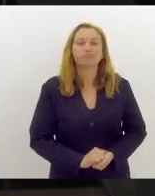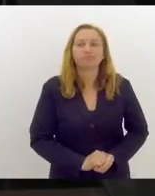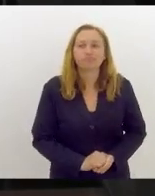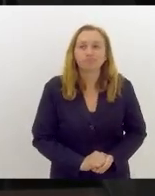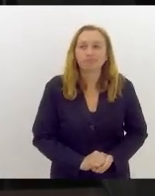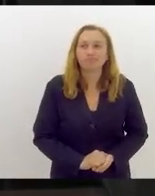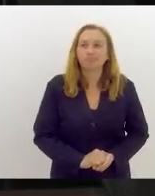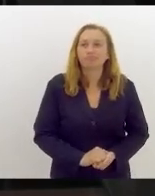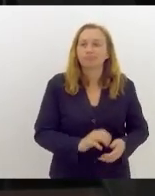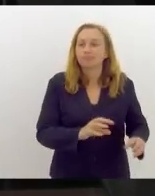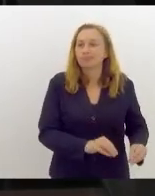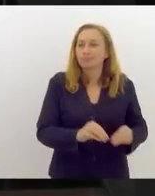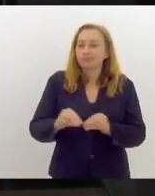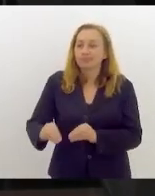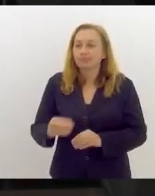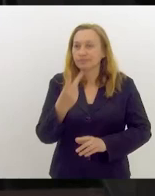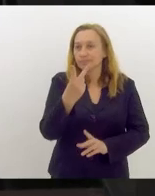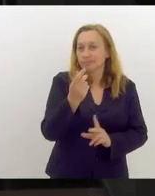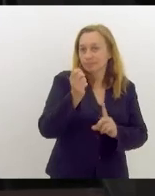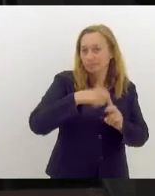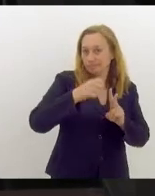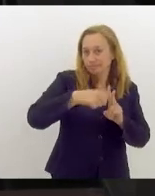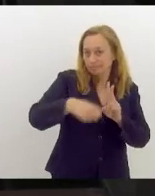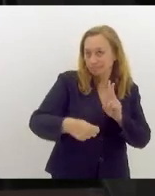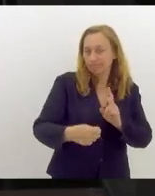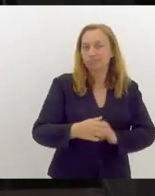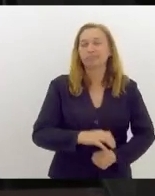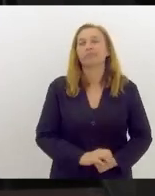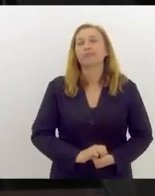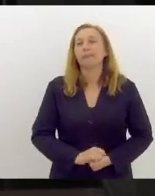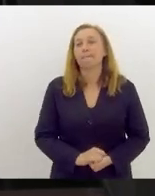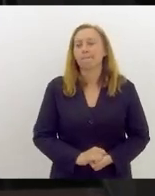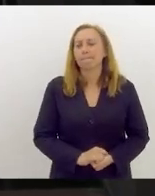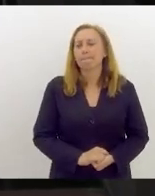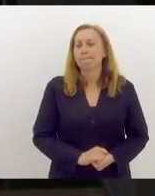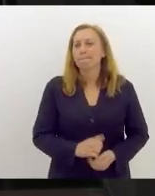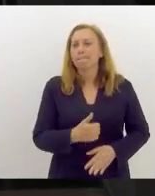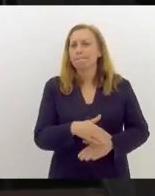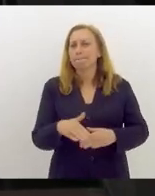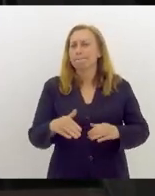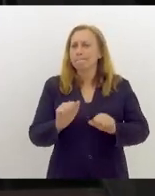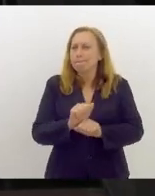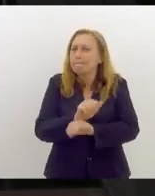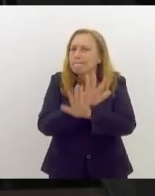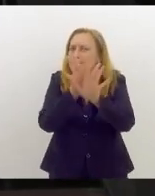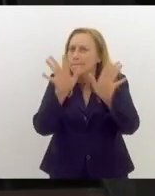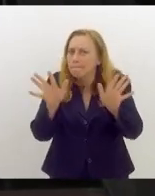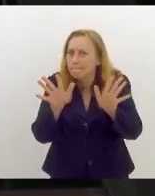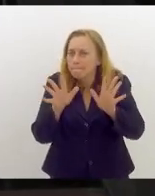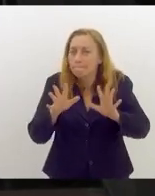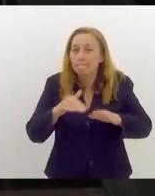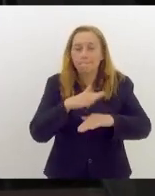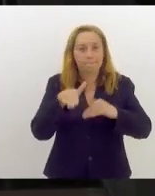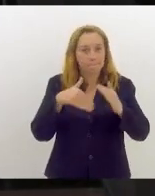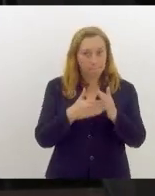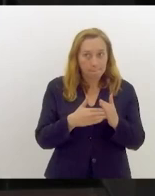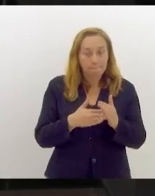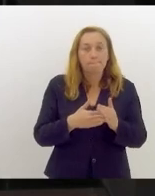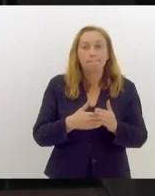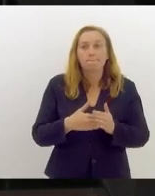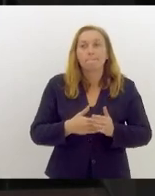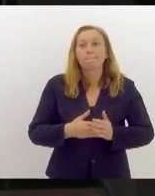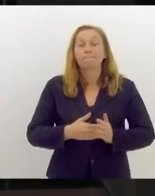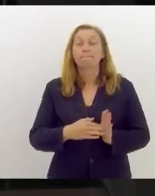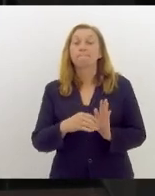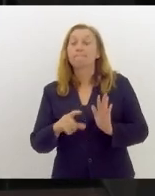fazer a transição de dois meses com Total transparência como conforme